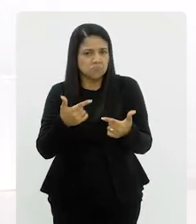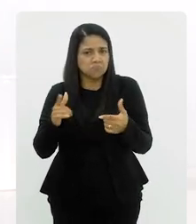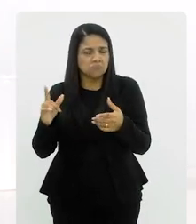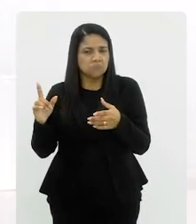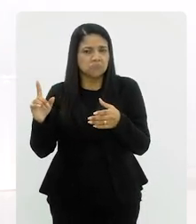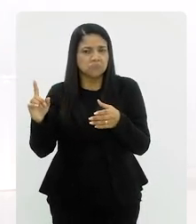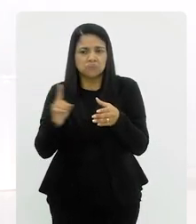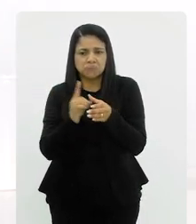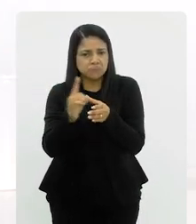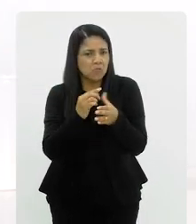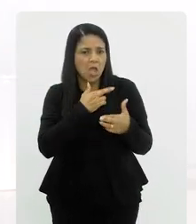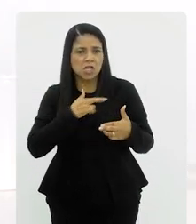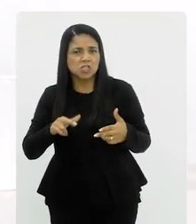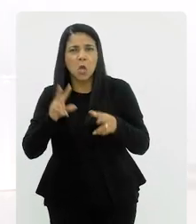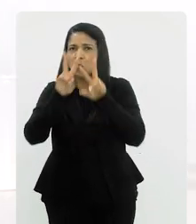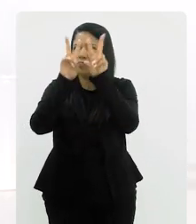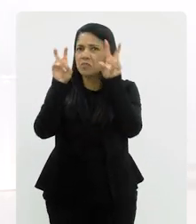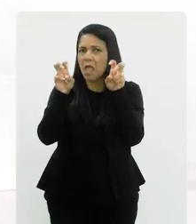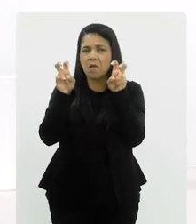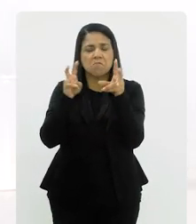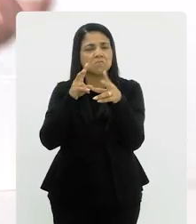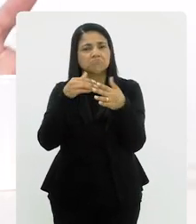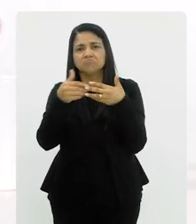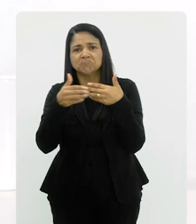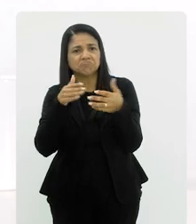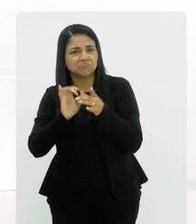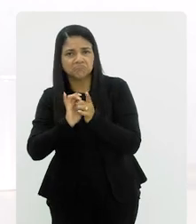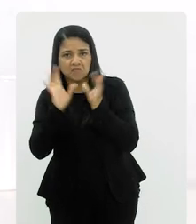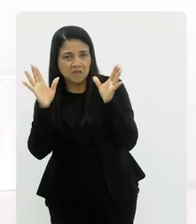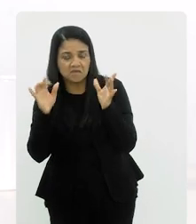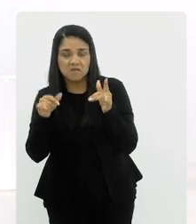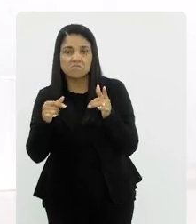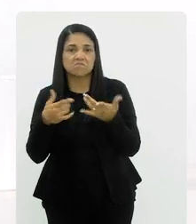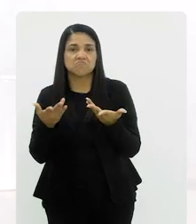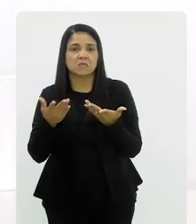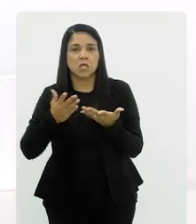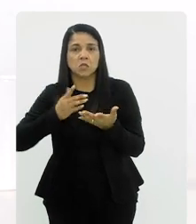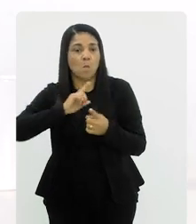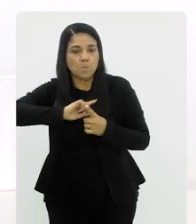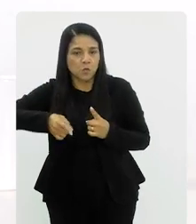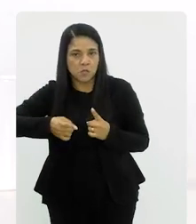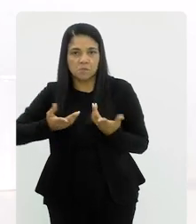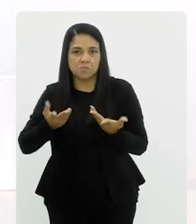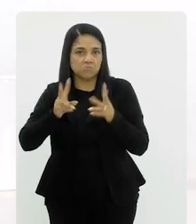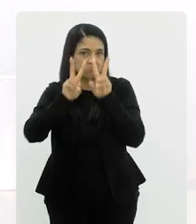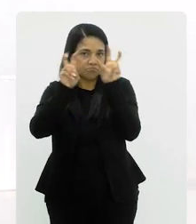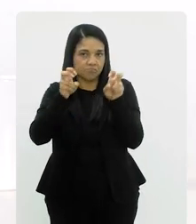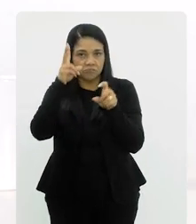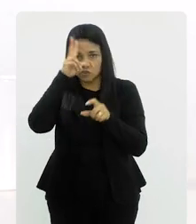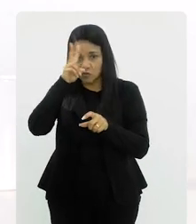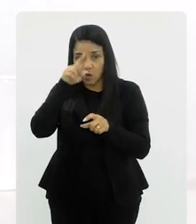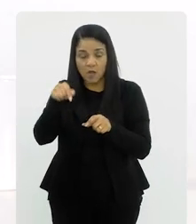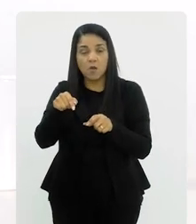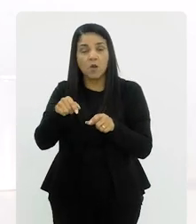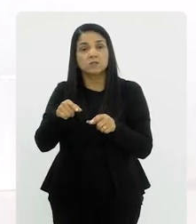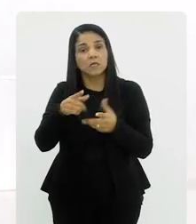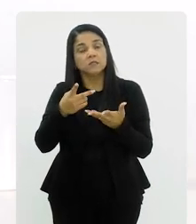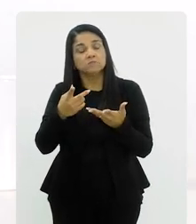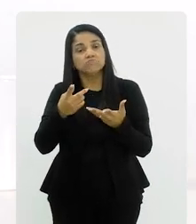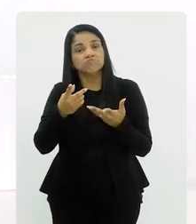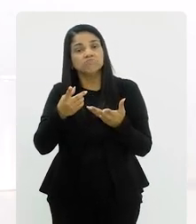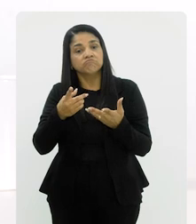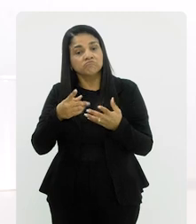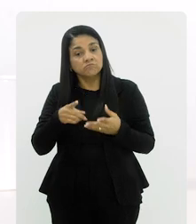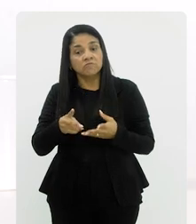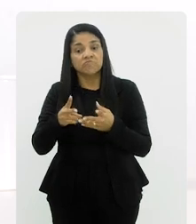nenhum. Sim. Agrega todas, pode falar o tema que for, ele não censura o enredo, jamais. é um paradigma que ele